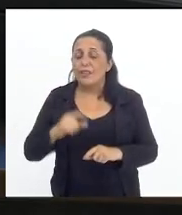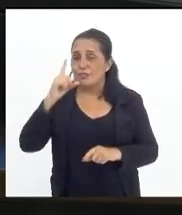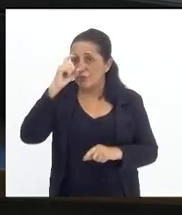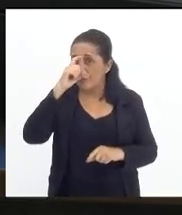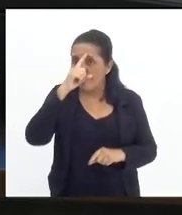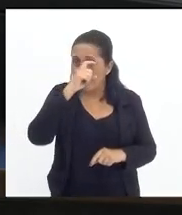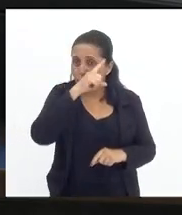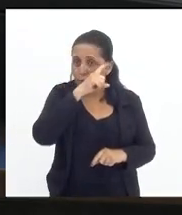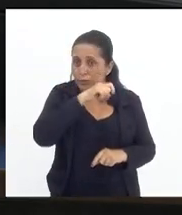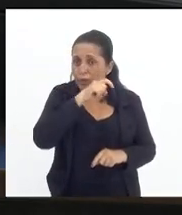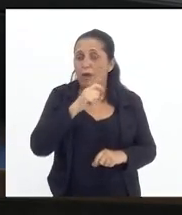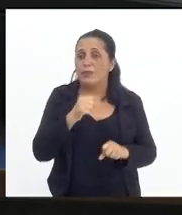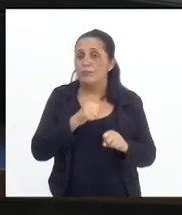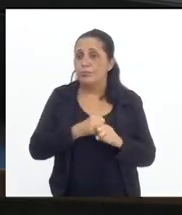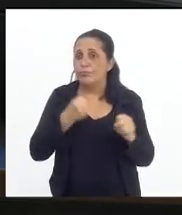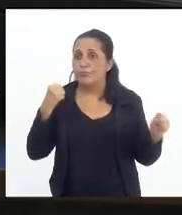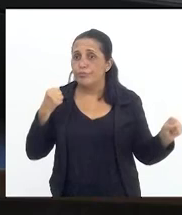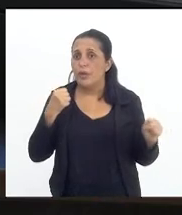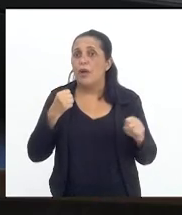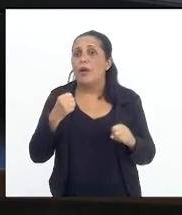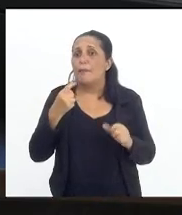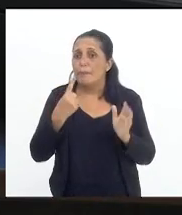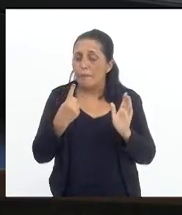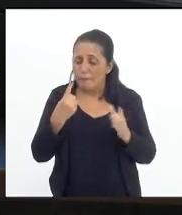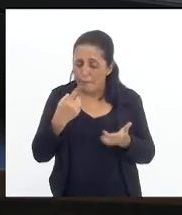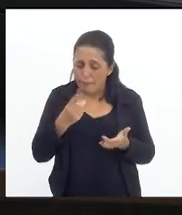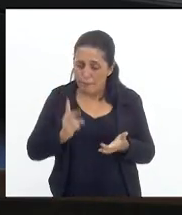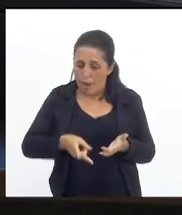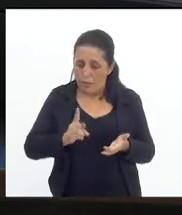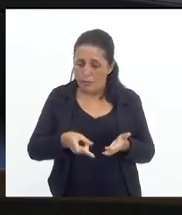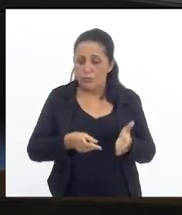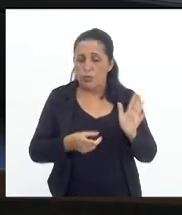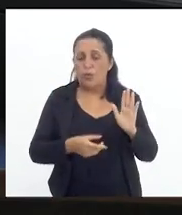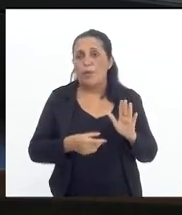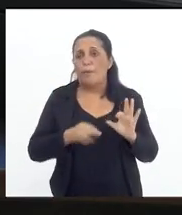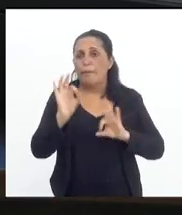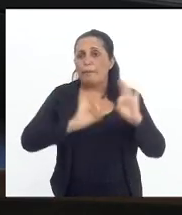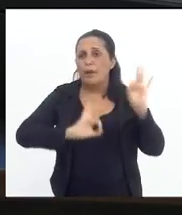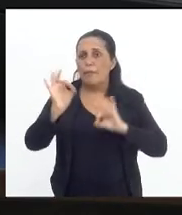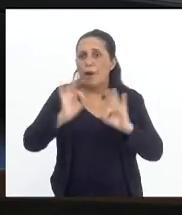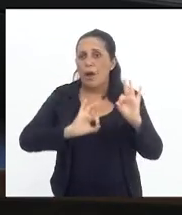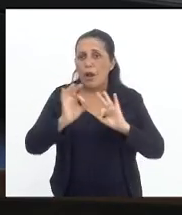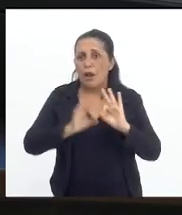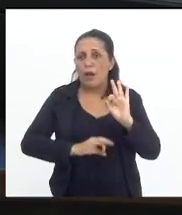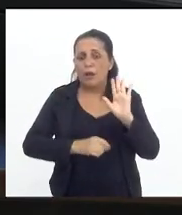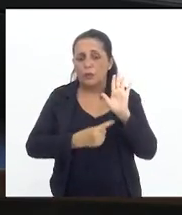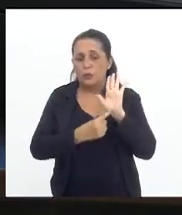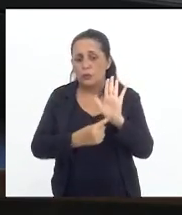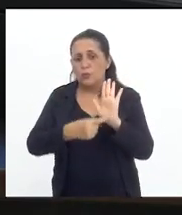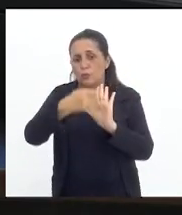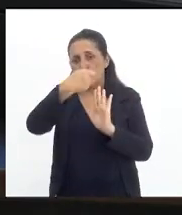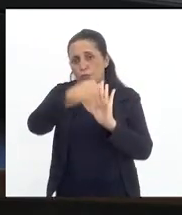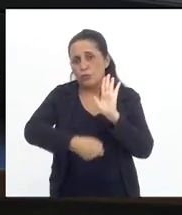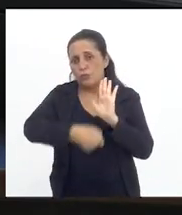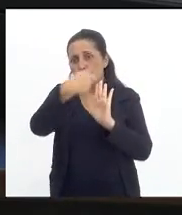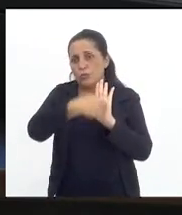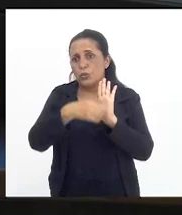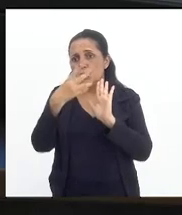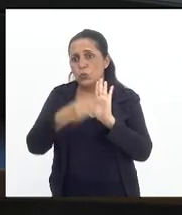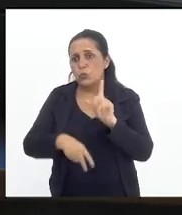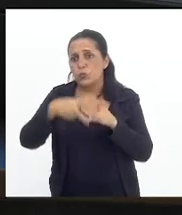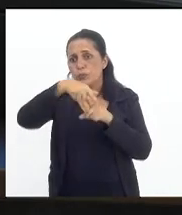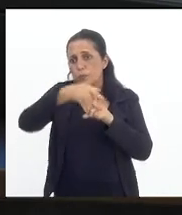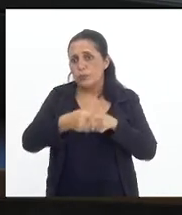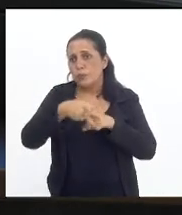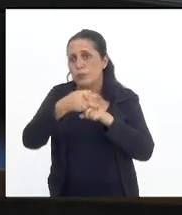dificuldade que nós temos mesmo projetando uma receita ainda sem os ajuste e nós imaginamos